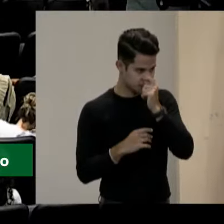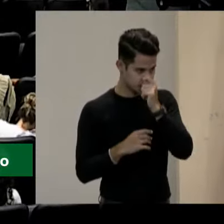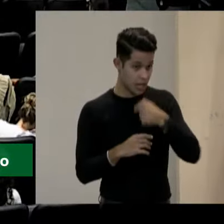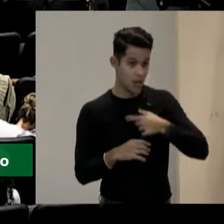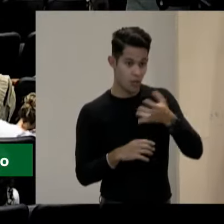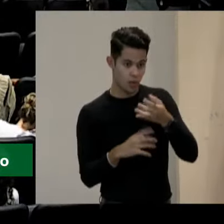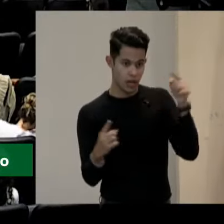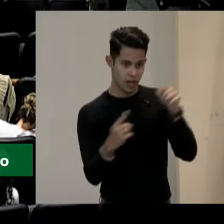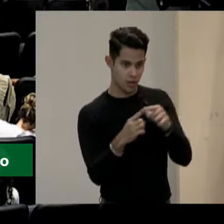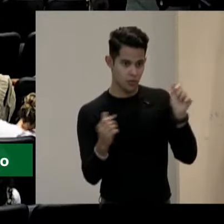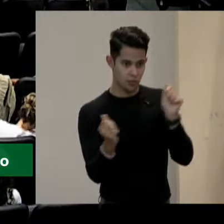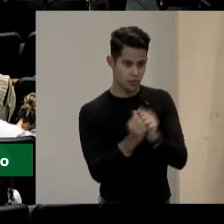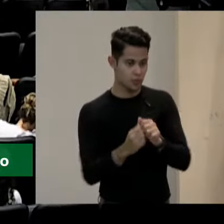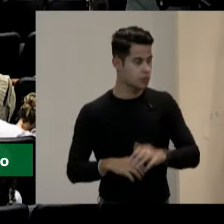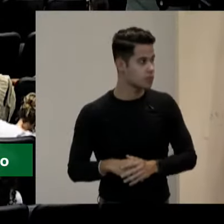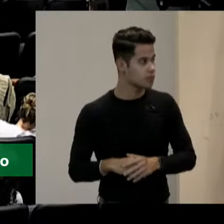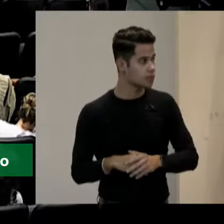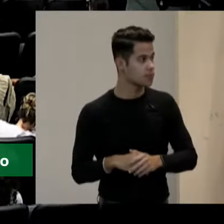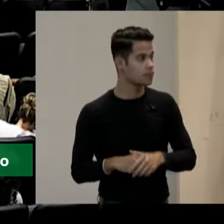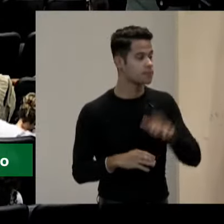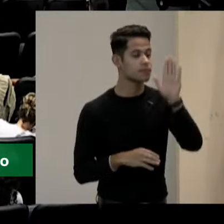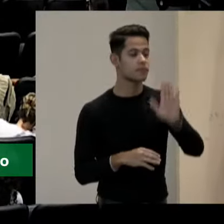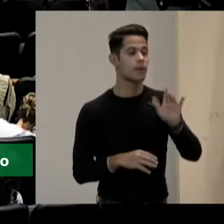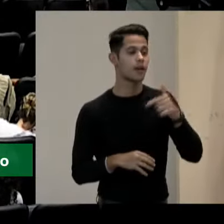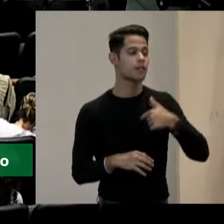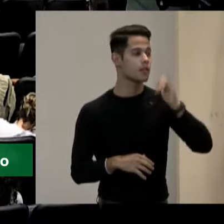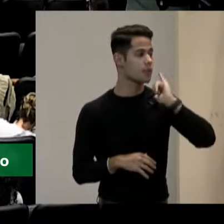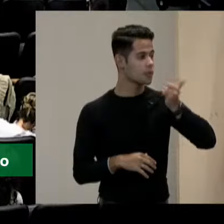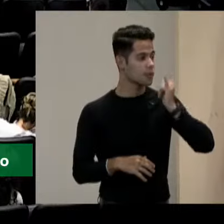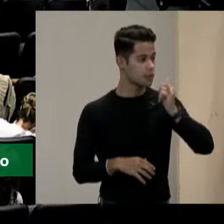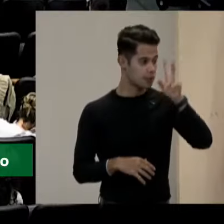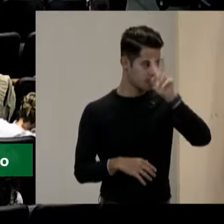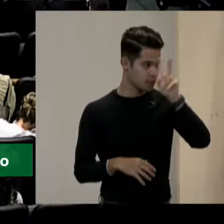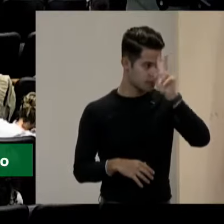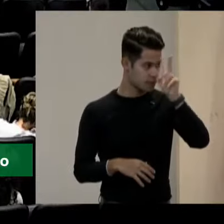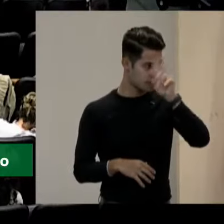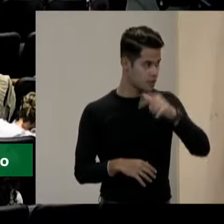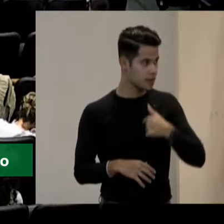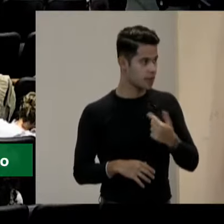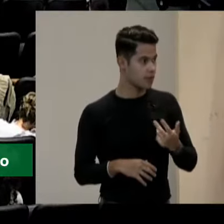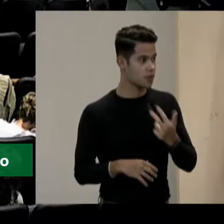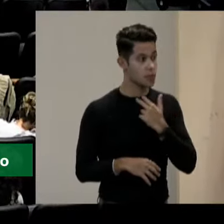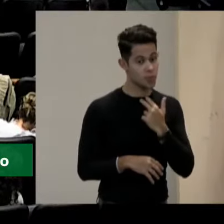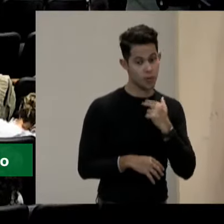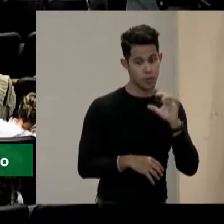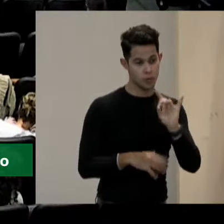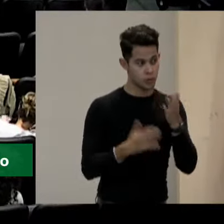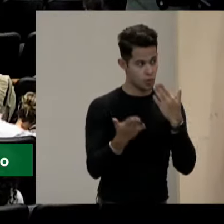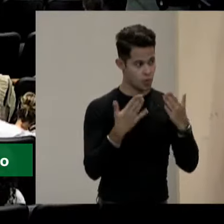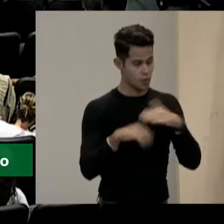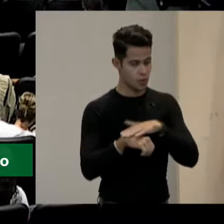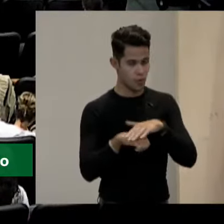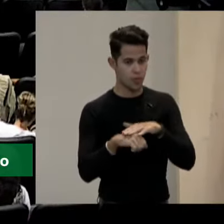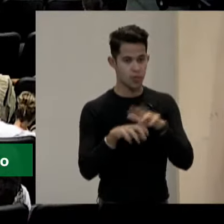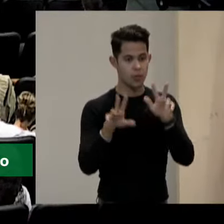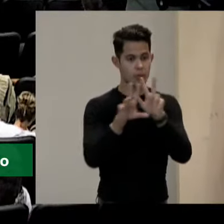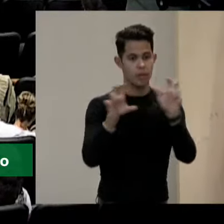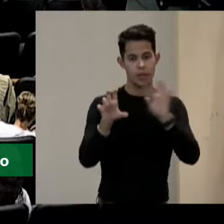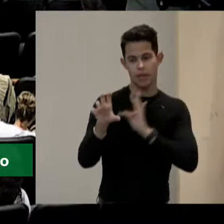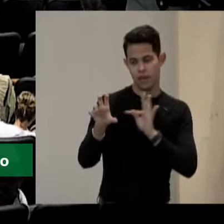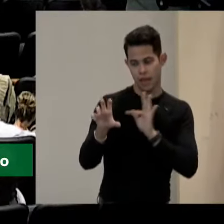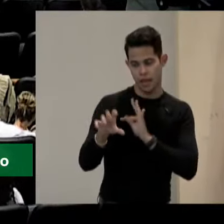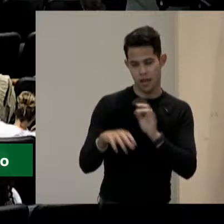com vocês. Mas eu sou um contador de história. E eu não posso falar apenas de forma